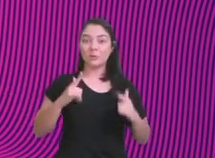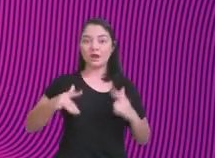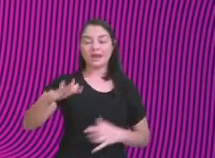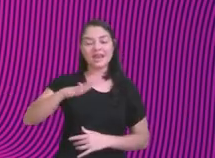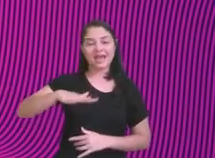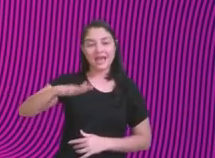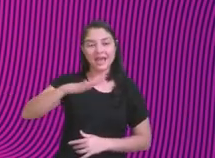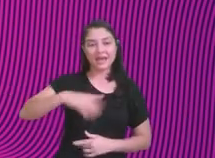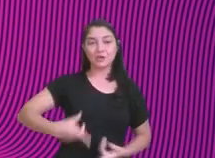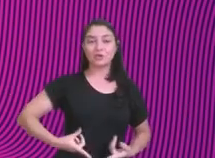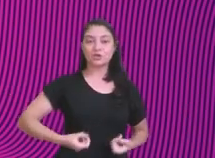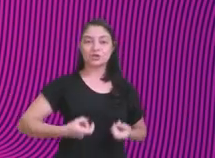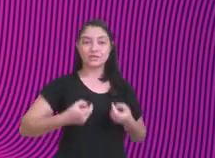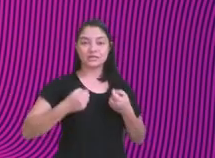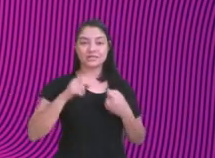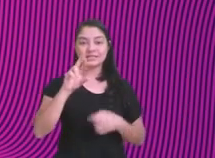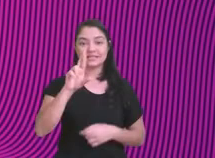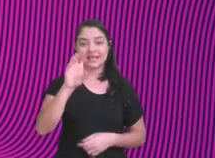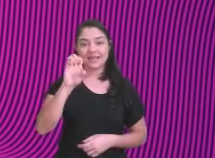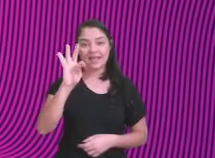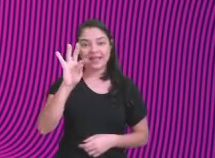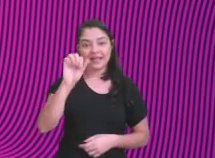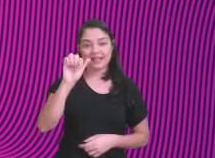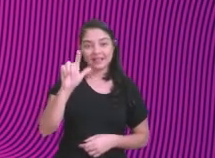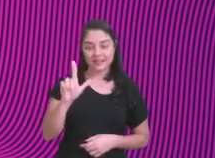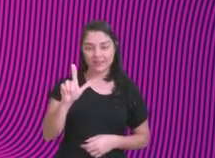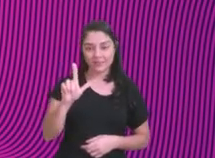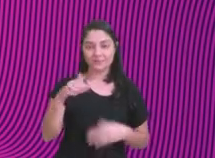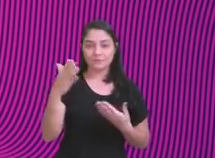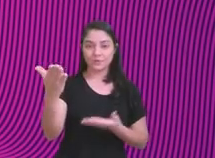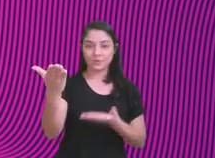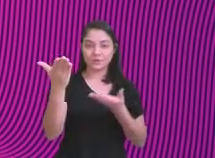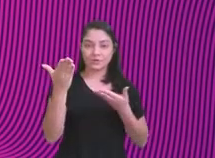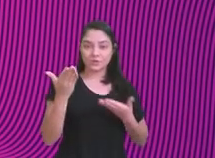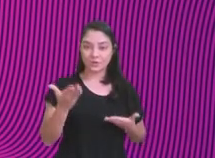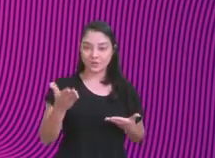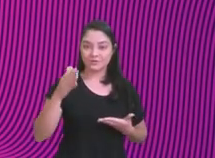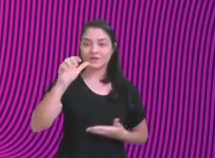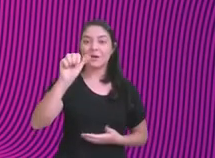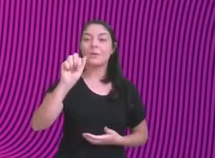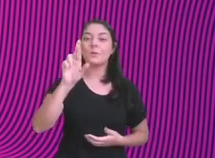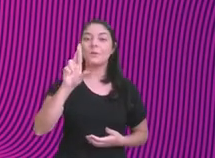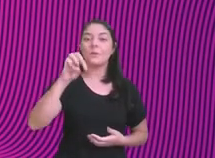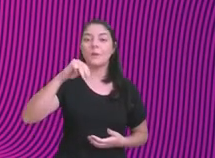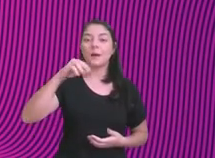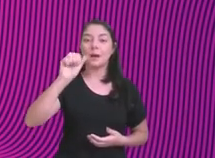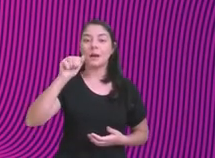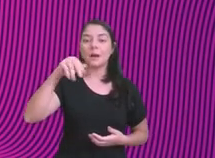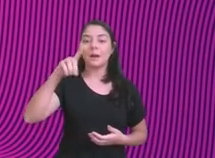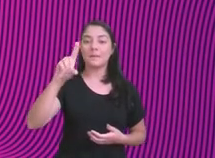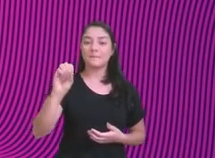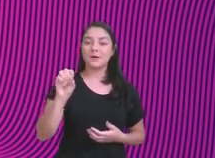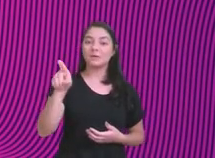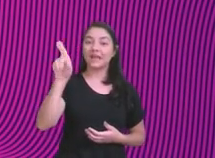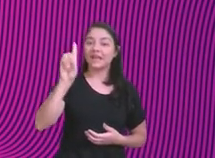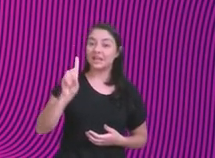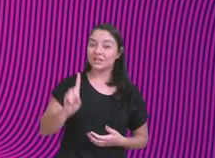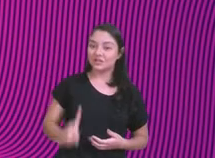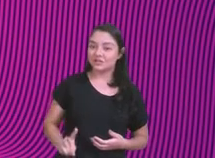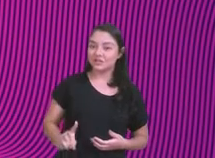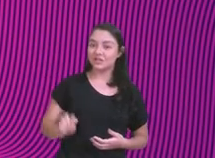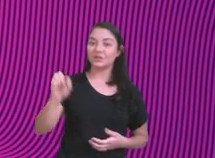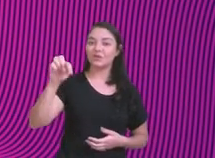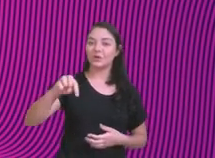O palestrante será o Dr. Armando Melani, diretor científico do IRCAD América